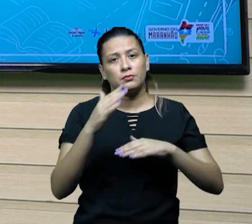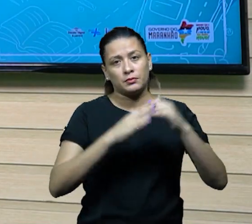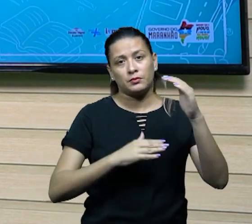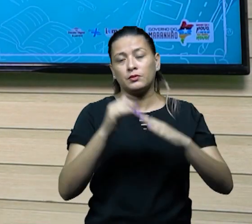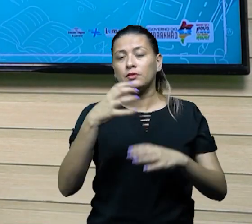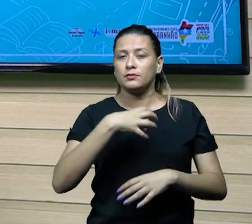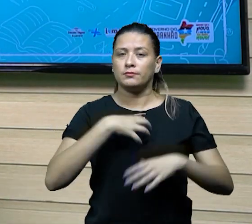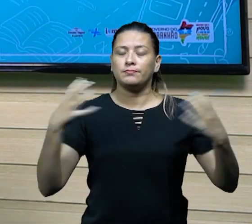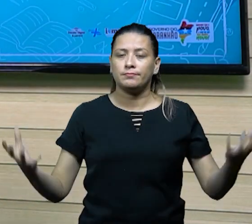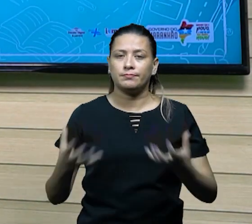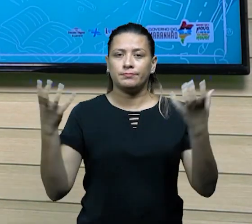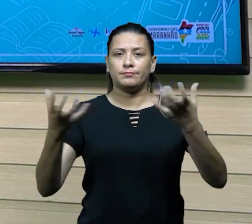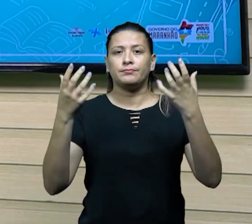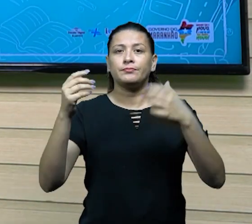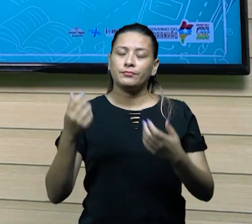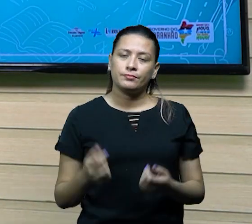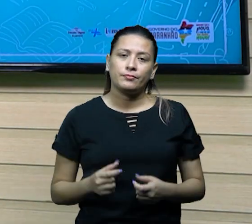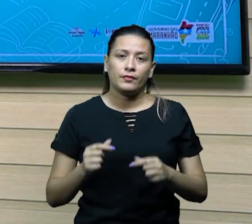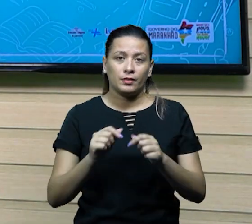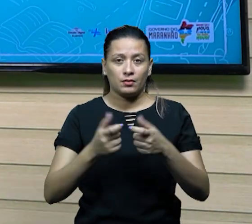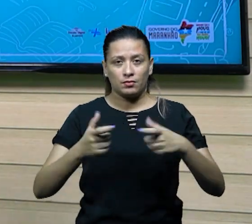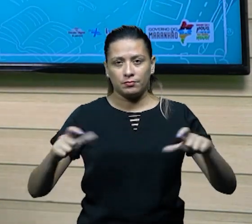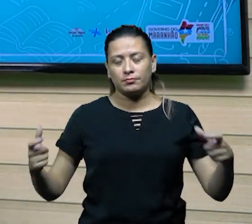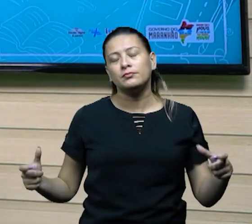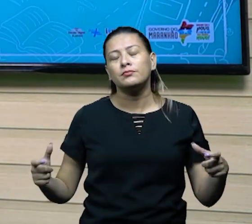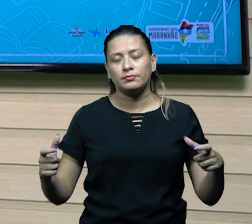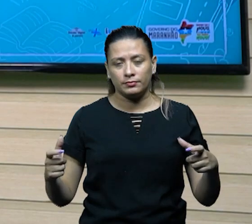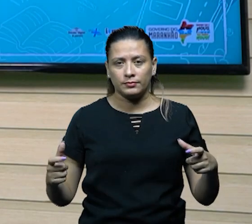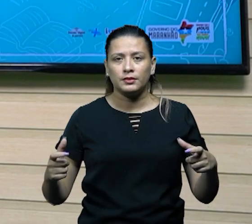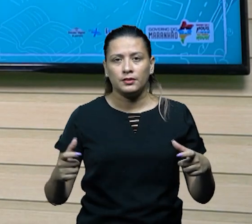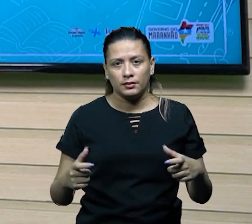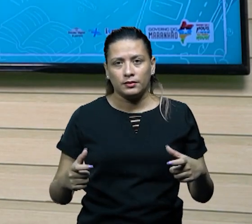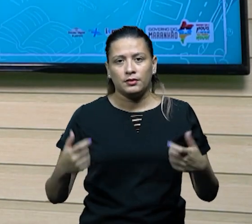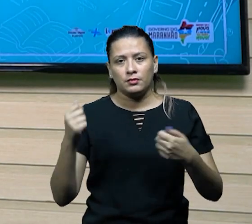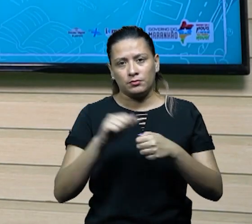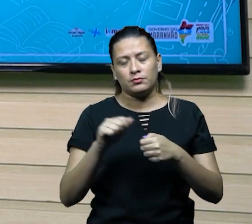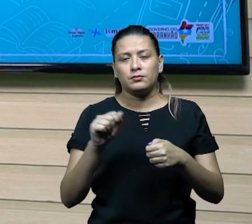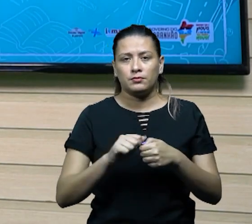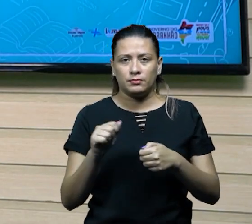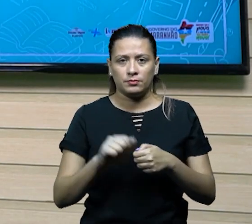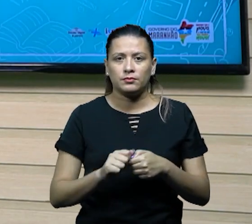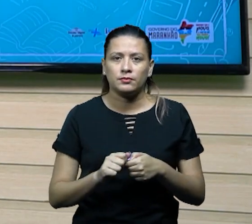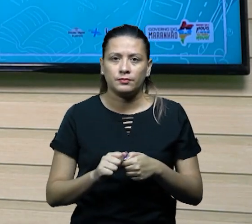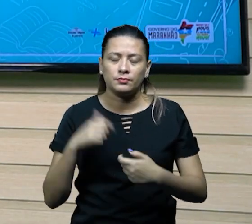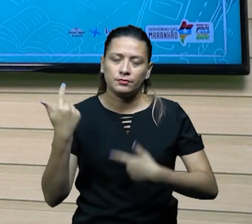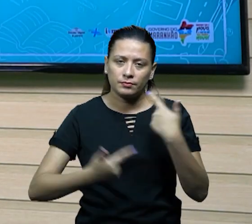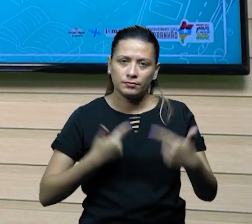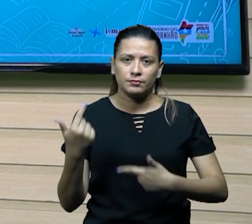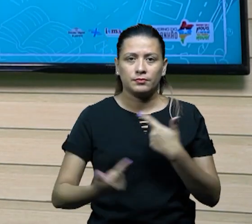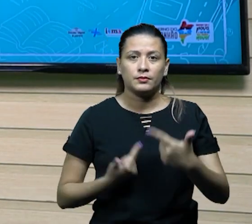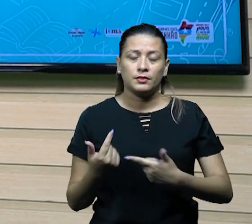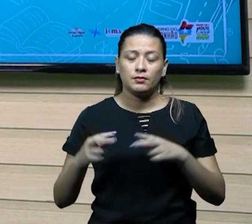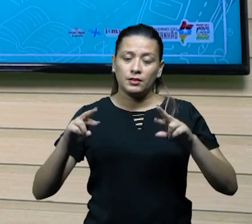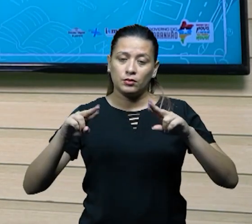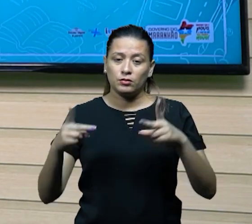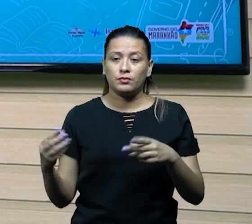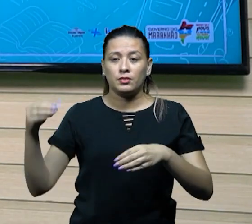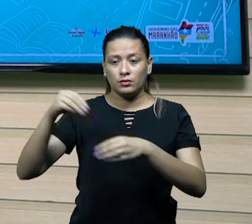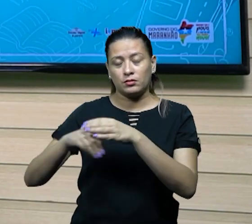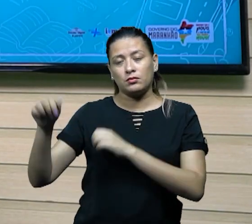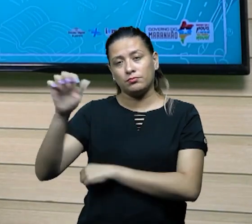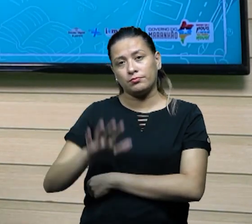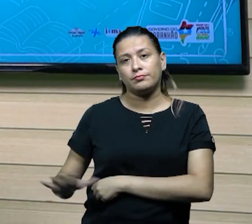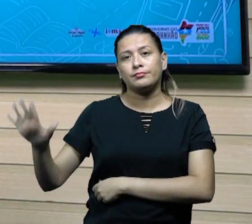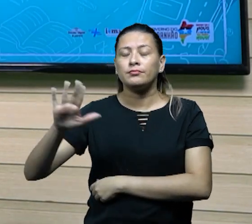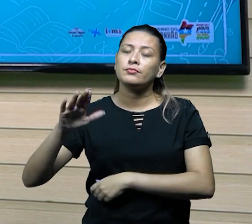técnico que capacita. Então o empregado se sente motivado. Então legal, aumenta a produtividade, aumenta a minha motivação. A empresa